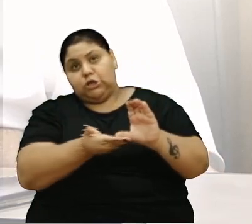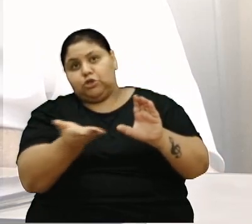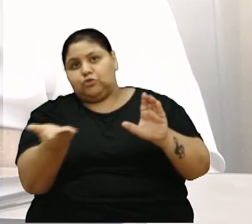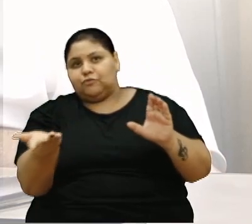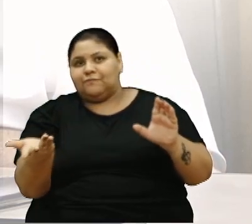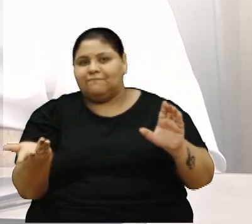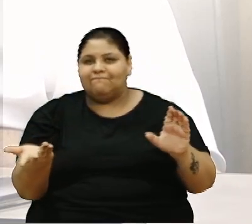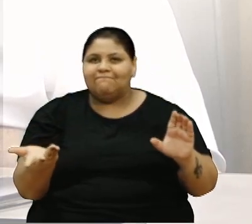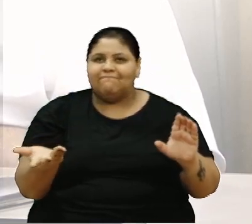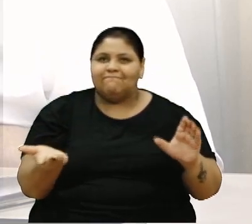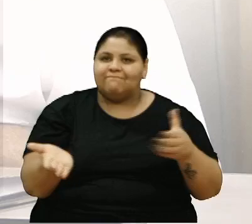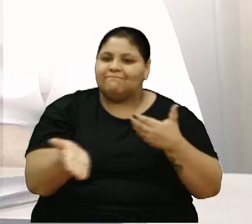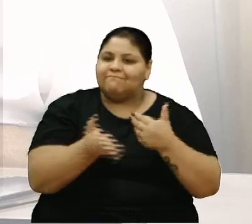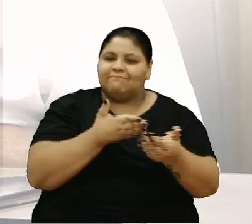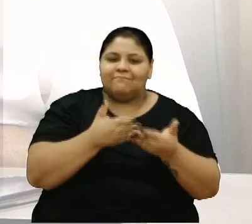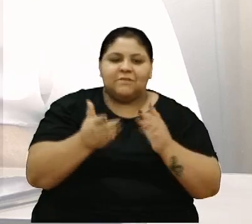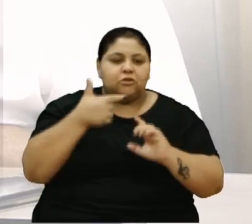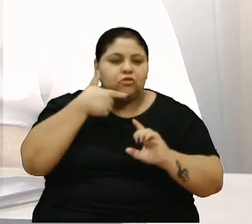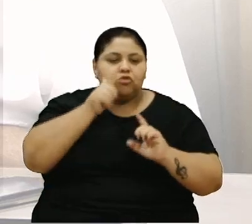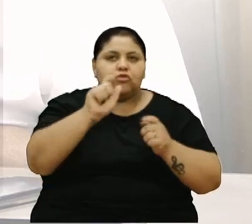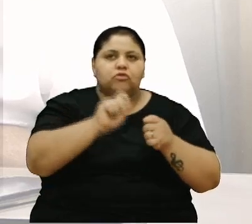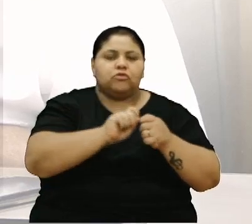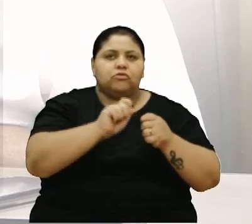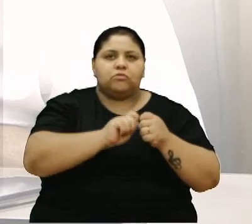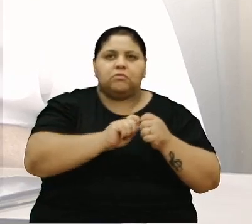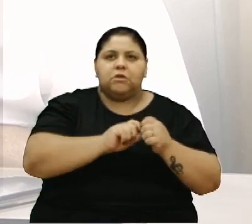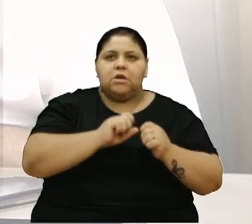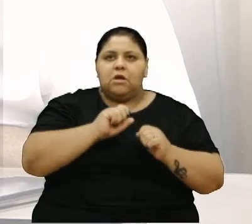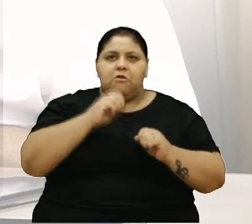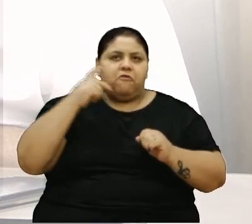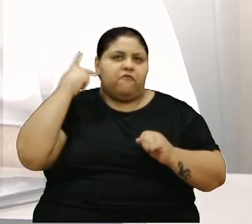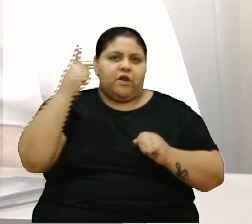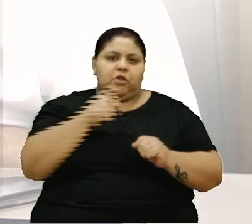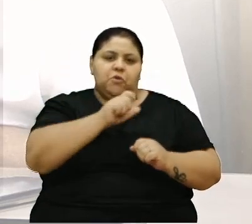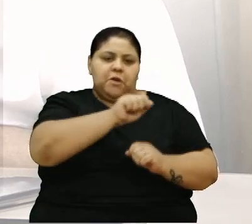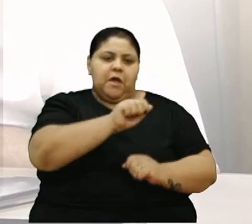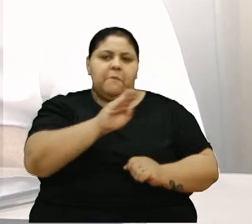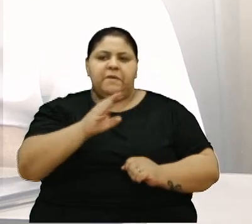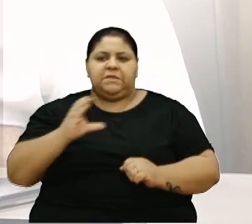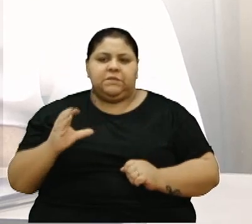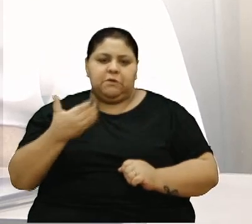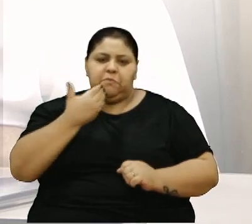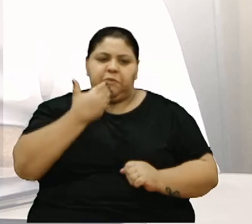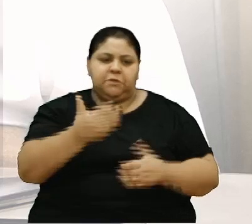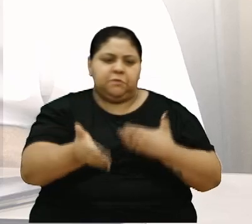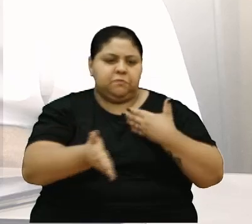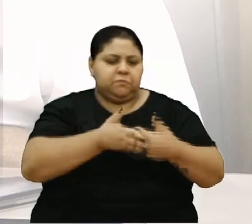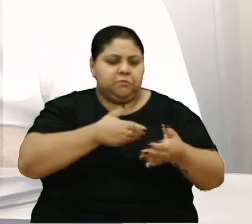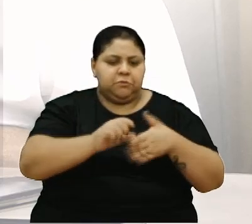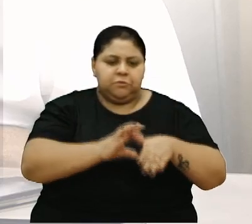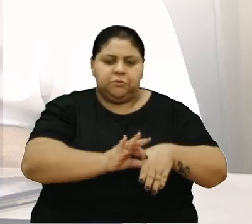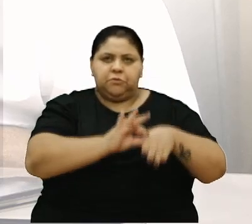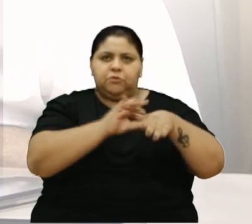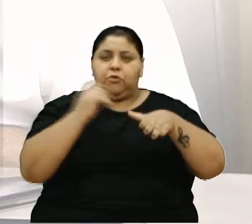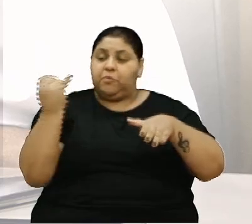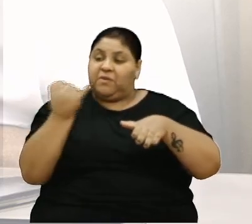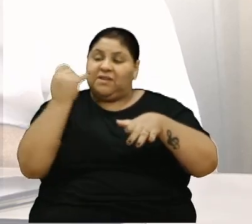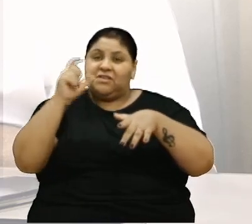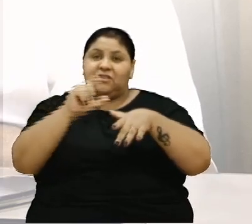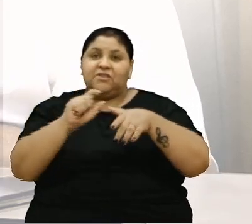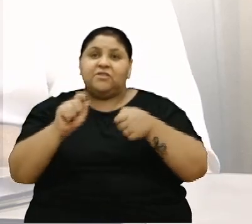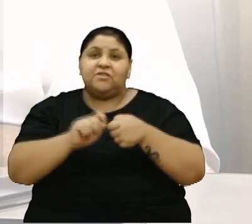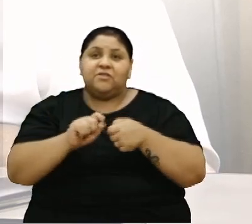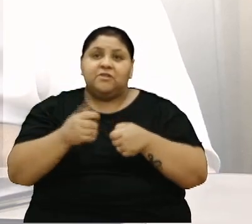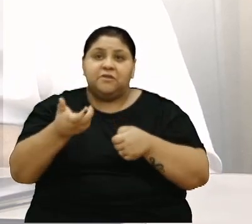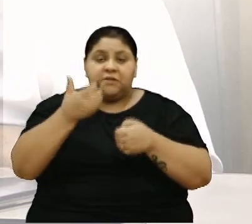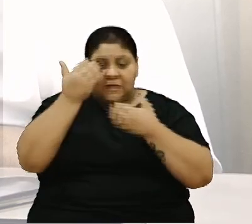Independente de quem conseguiu fazer. Se foi vereador A, B ou C, ou foi pedido de qualquer liderança. O importante é que vai ser feito. Eu quero